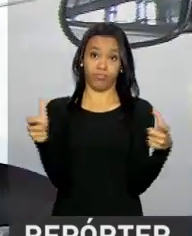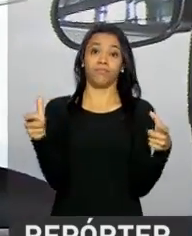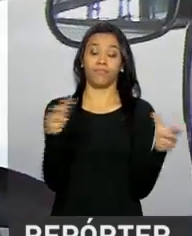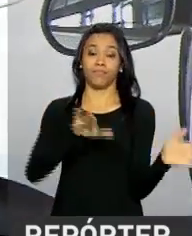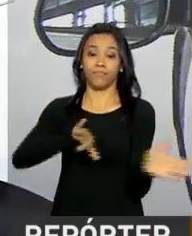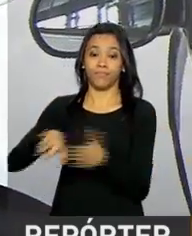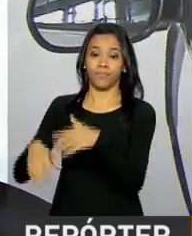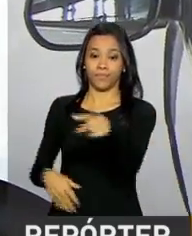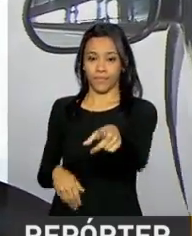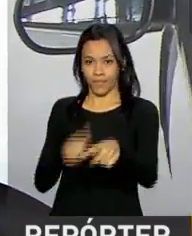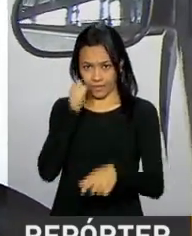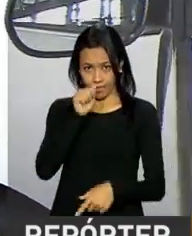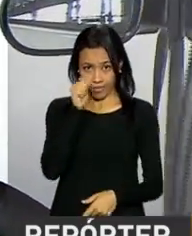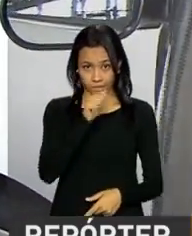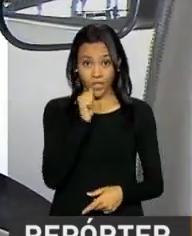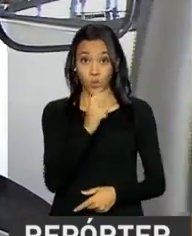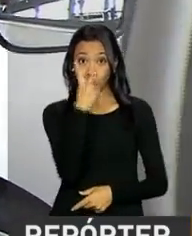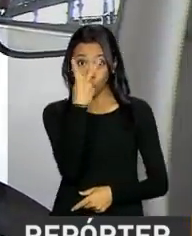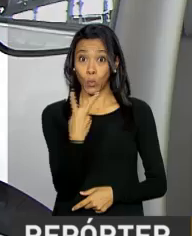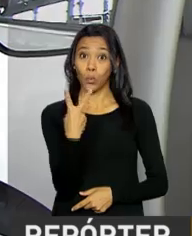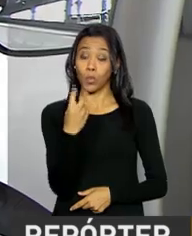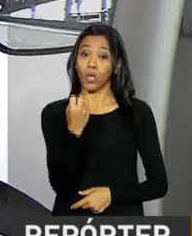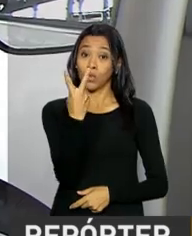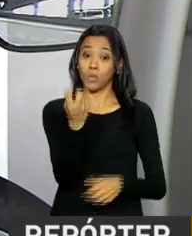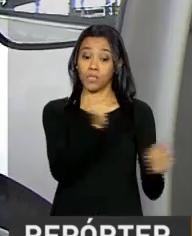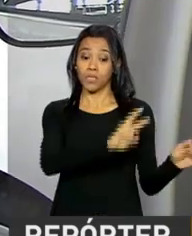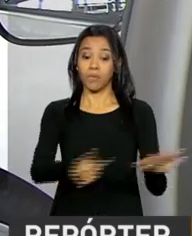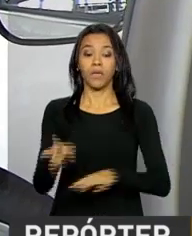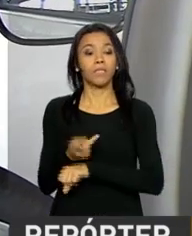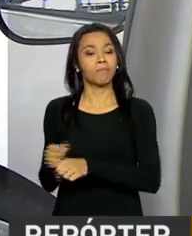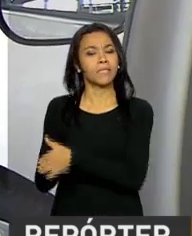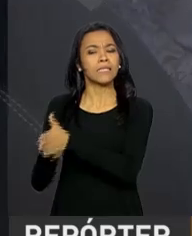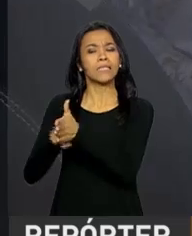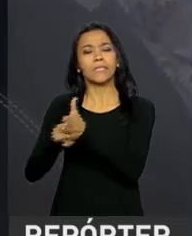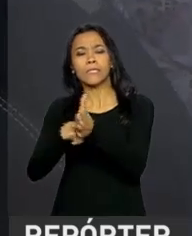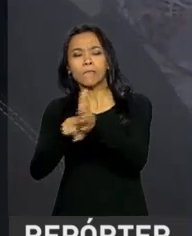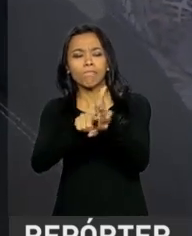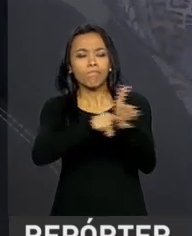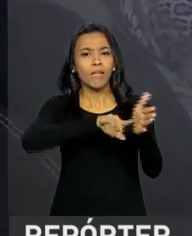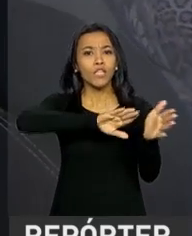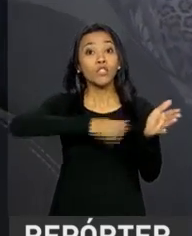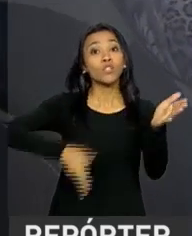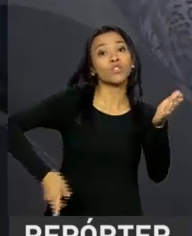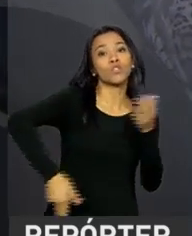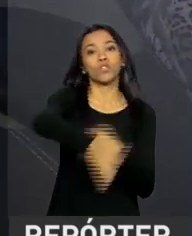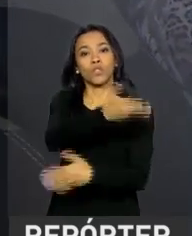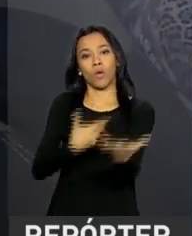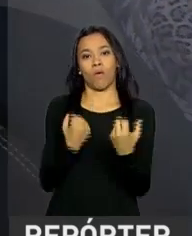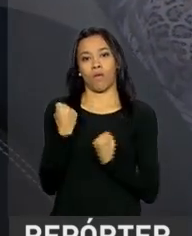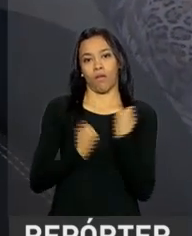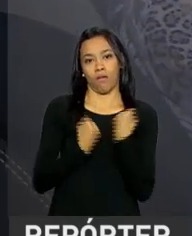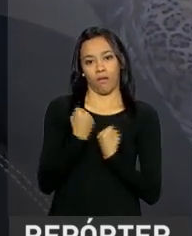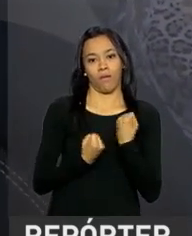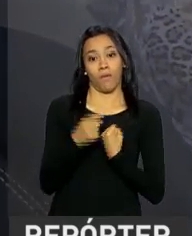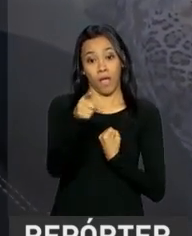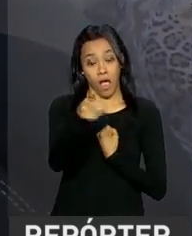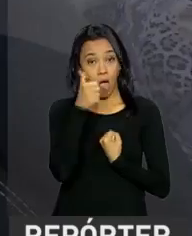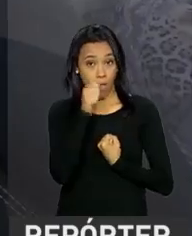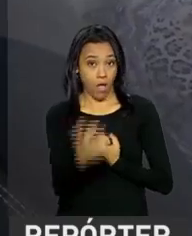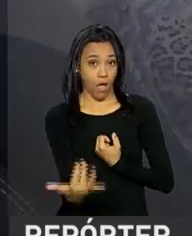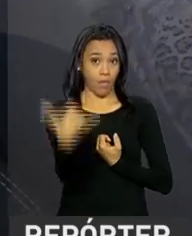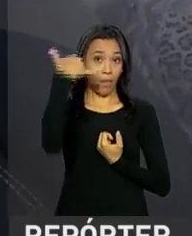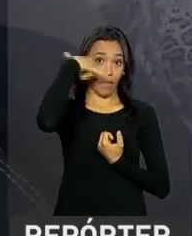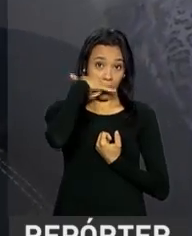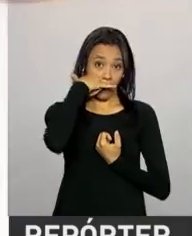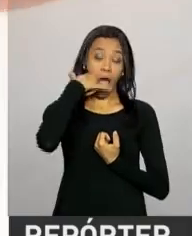Vanira estava há 2 semanas pesquisando preços para trocar o carro da família. O vendedor da concessionária informou por telefone sobre o